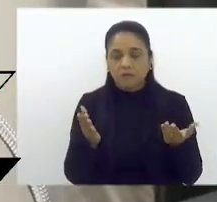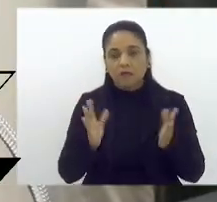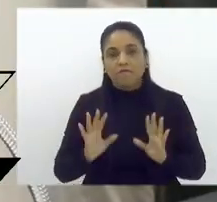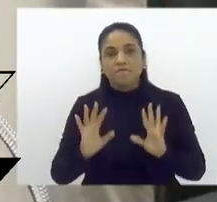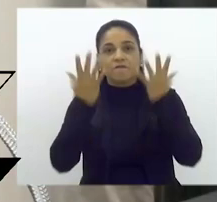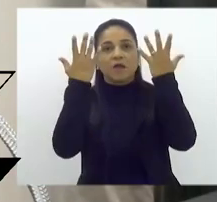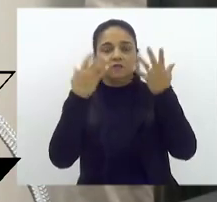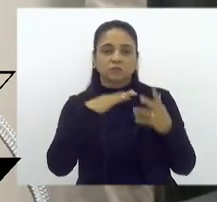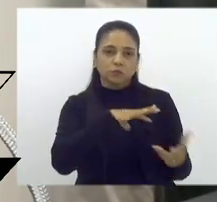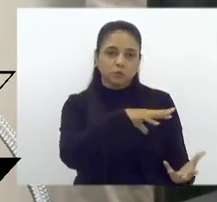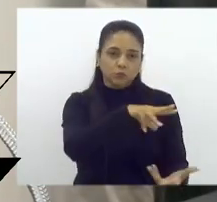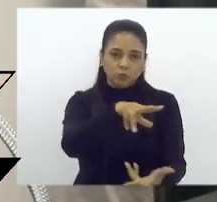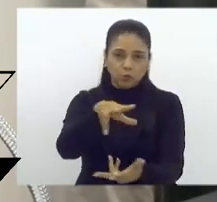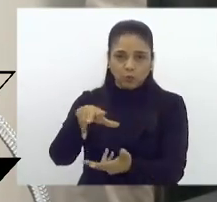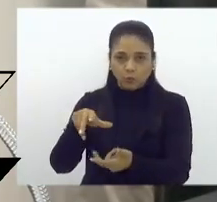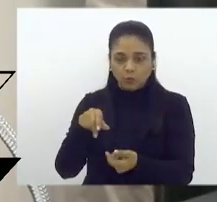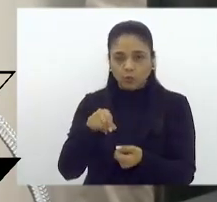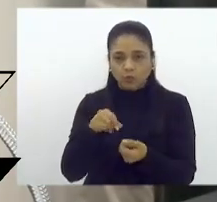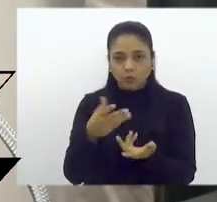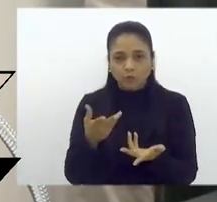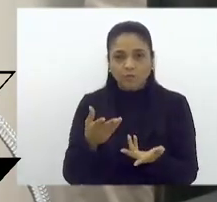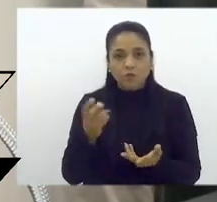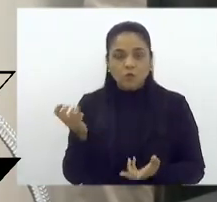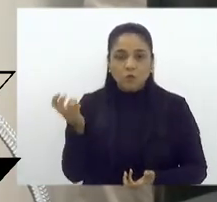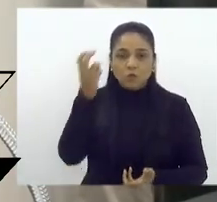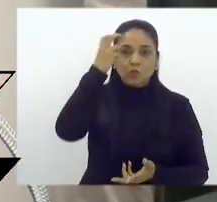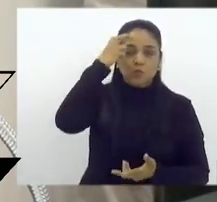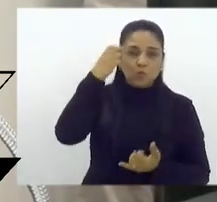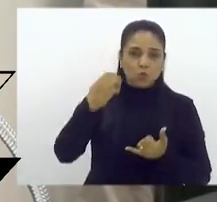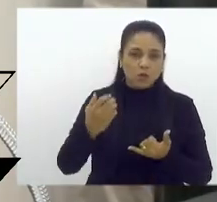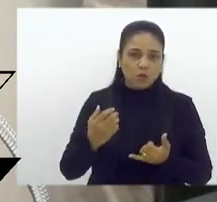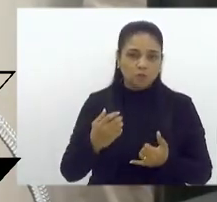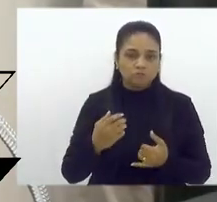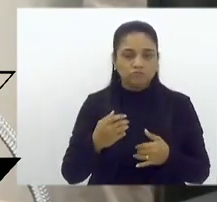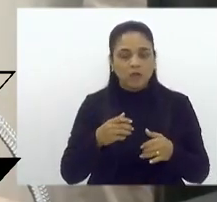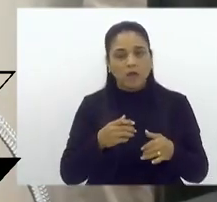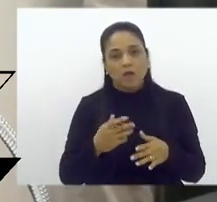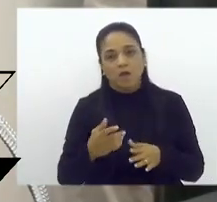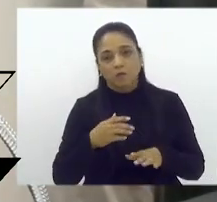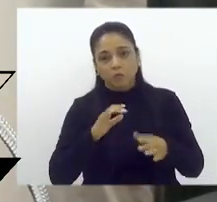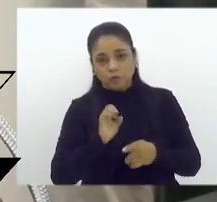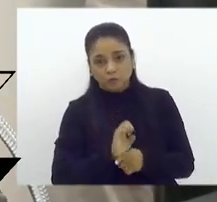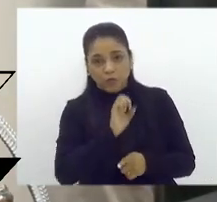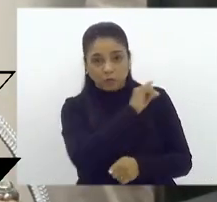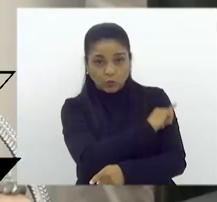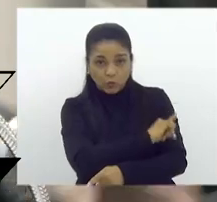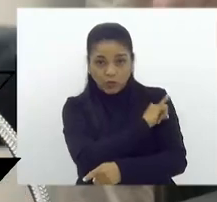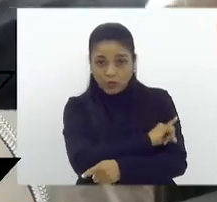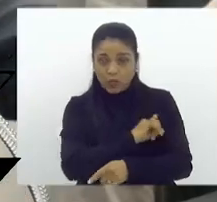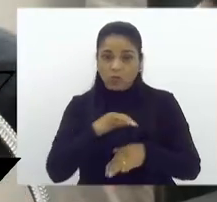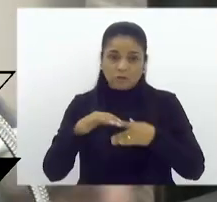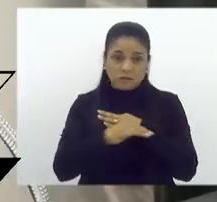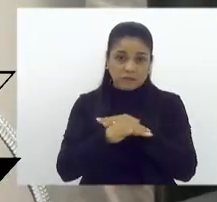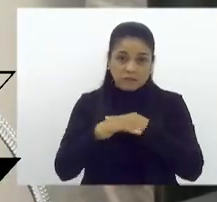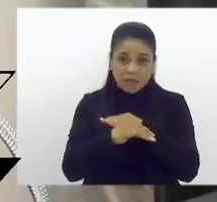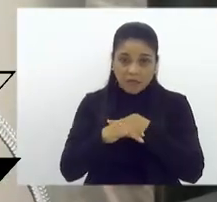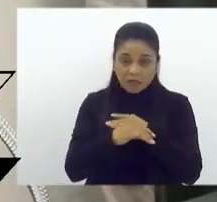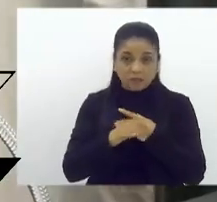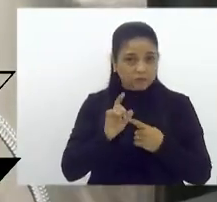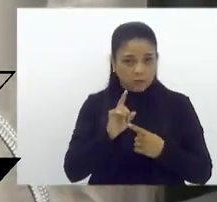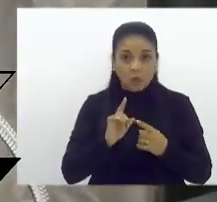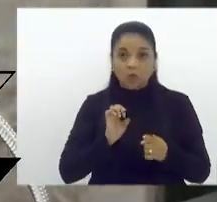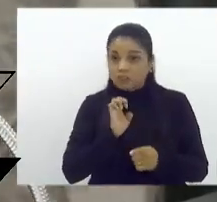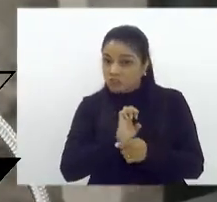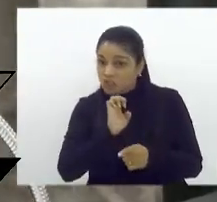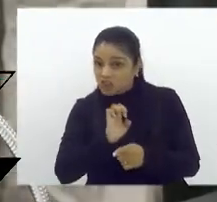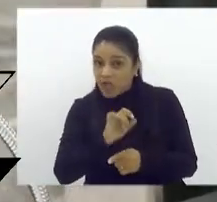do planeta, o maior movimento da cultura do Rio de Janeiro, e eu me refiro ao Estado, não à cidade do Rio de Janeiro, não só por Vossas Excelências serem